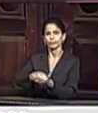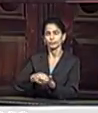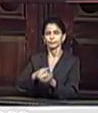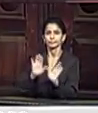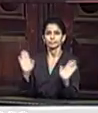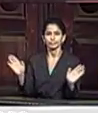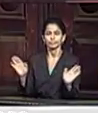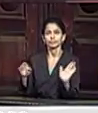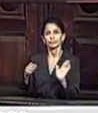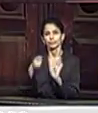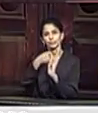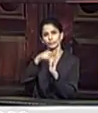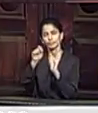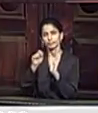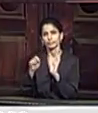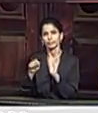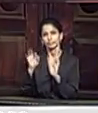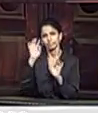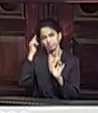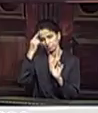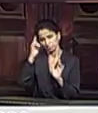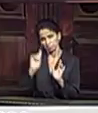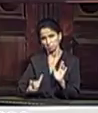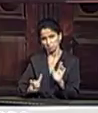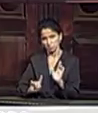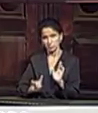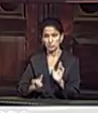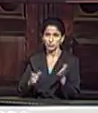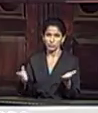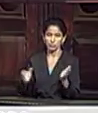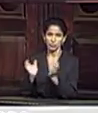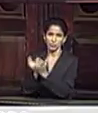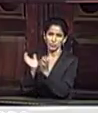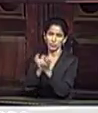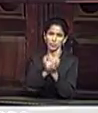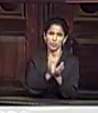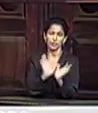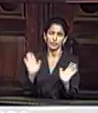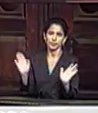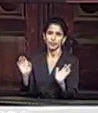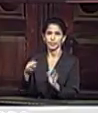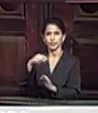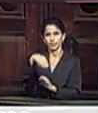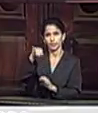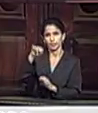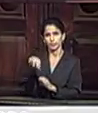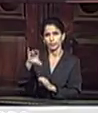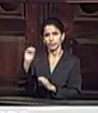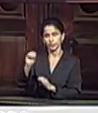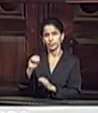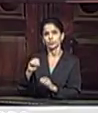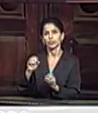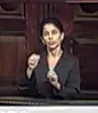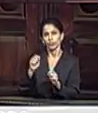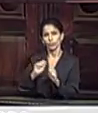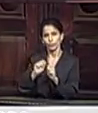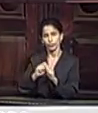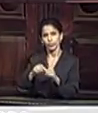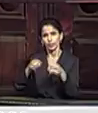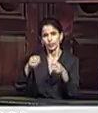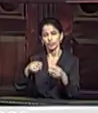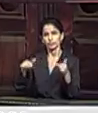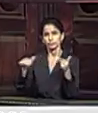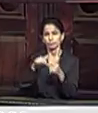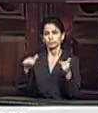o registro. Eu não sei em que pé está o trabalho dessa comissão. O deputado Mink falou que foi feito um trabalho, uma série